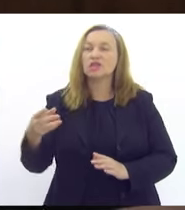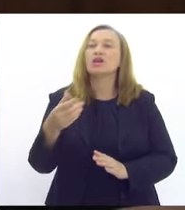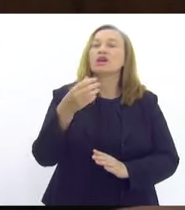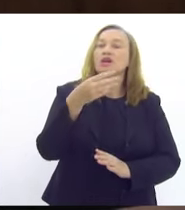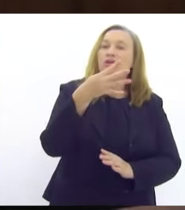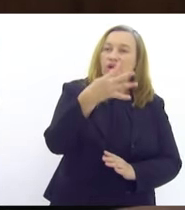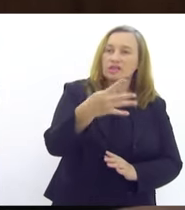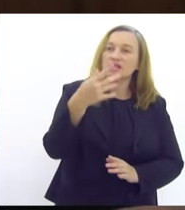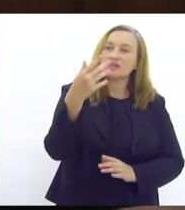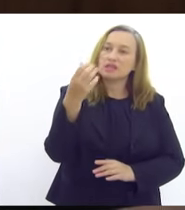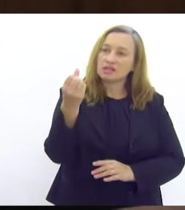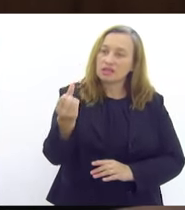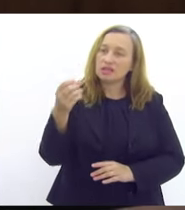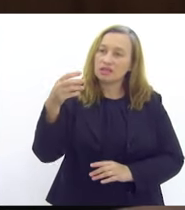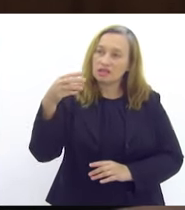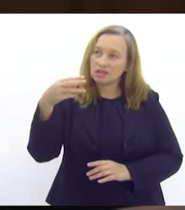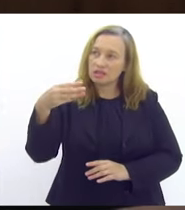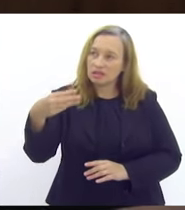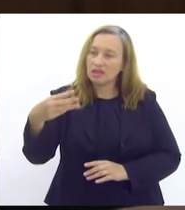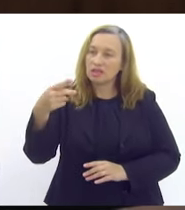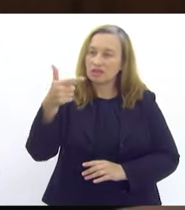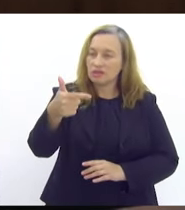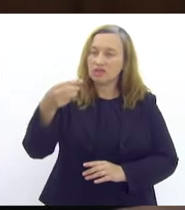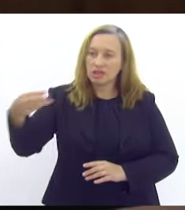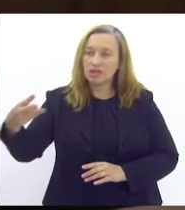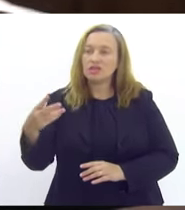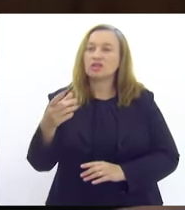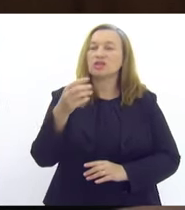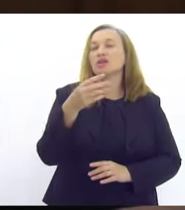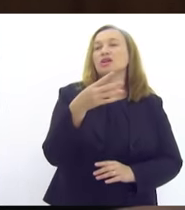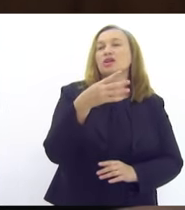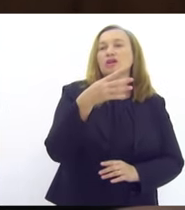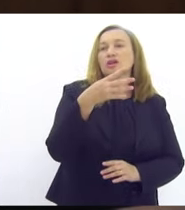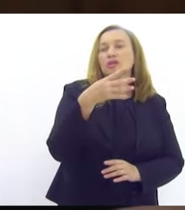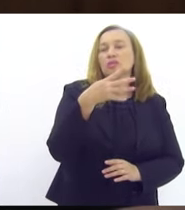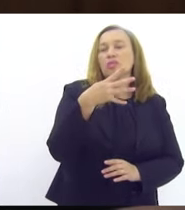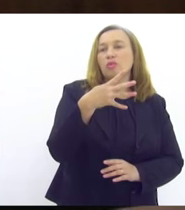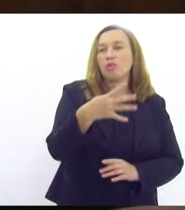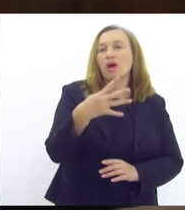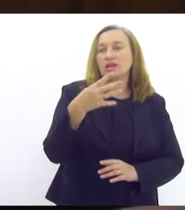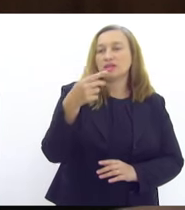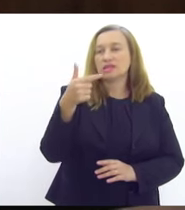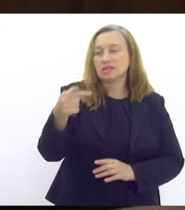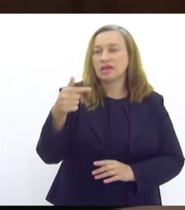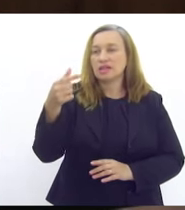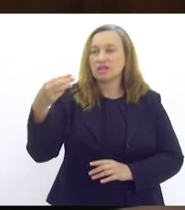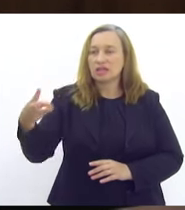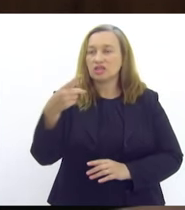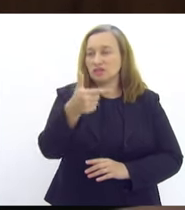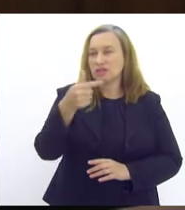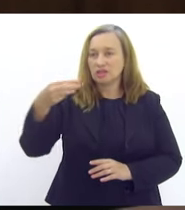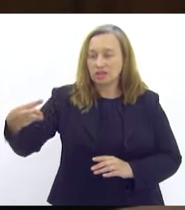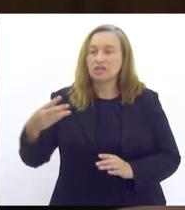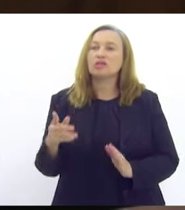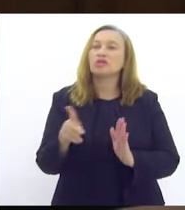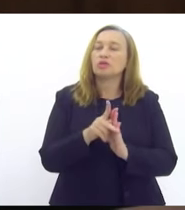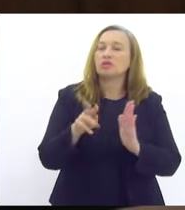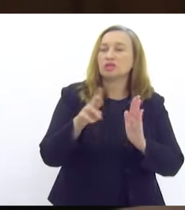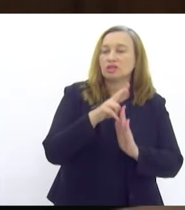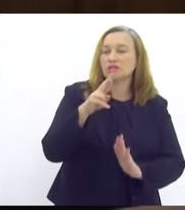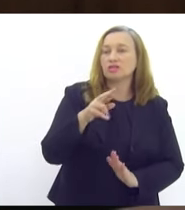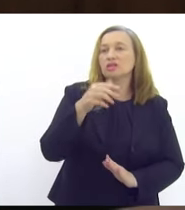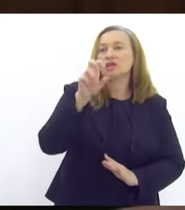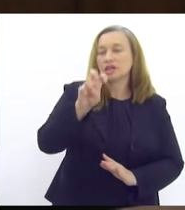463-23, projeto de resolução 472-23, projeto de resolução 473-23, projeto de